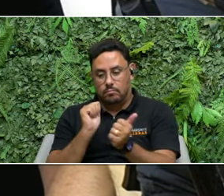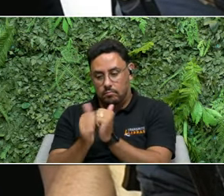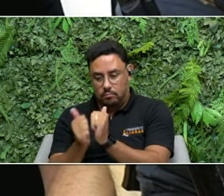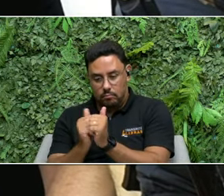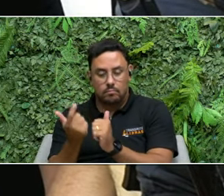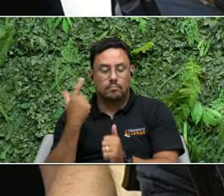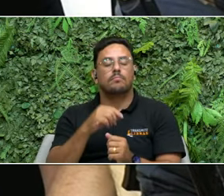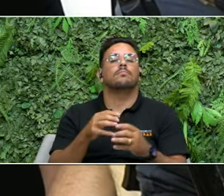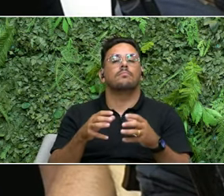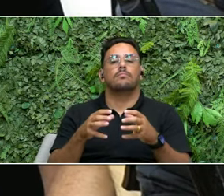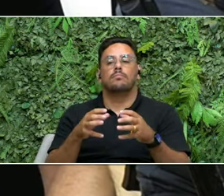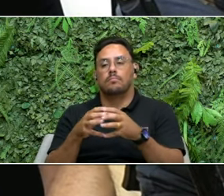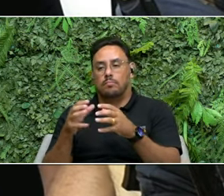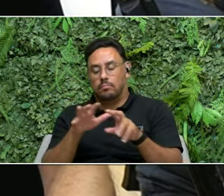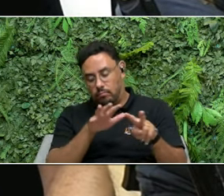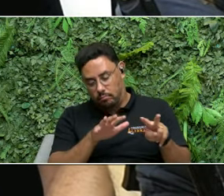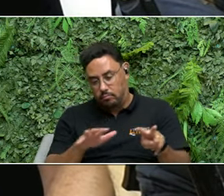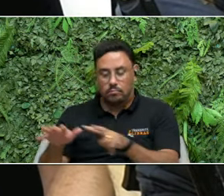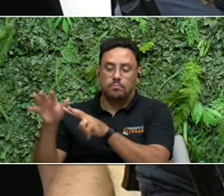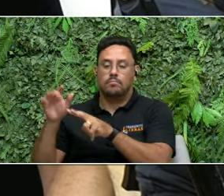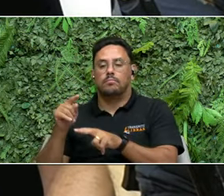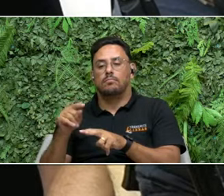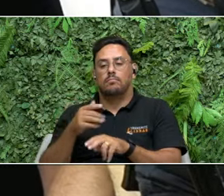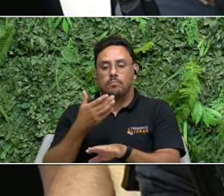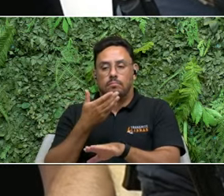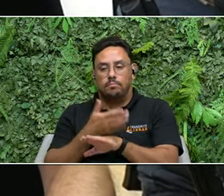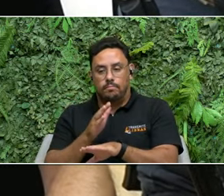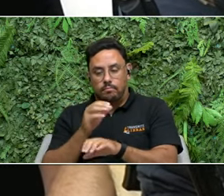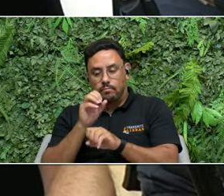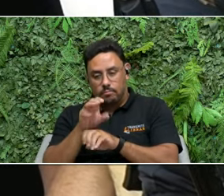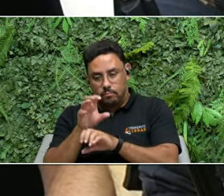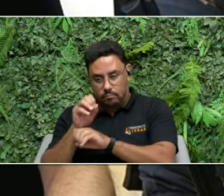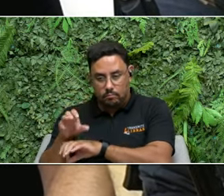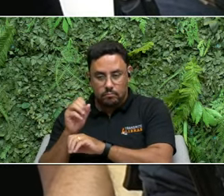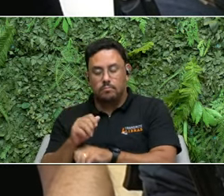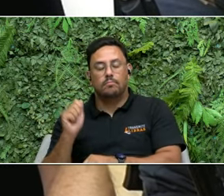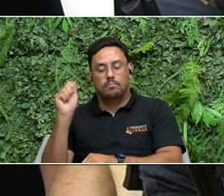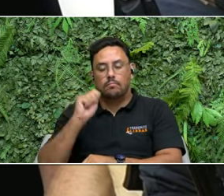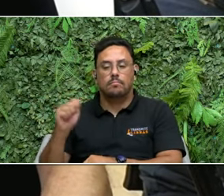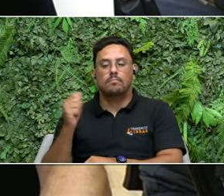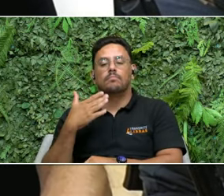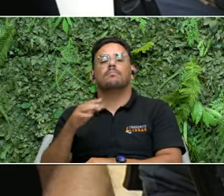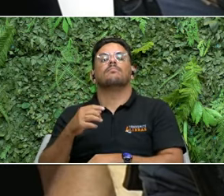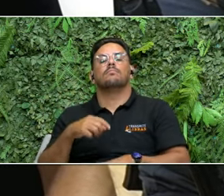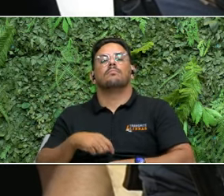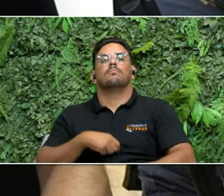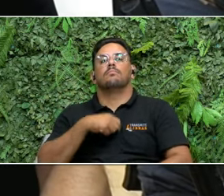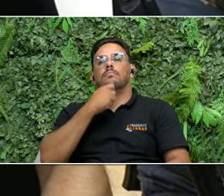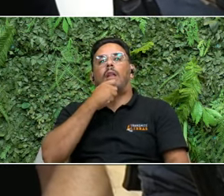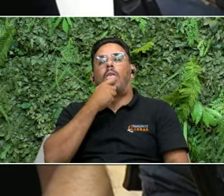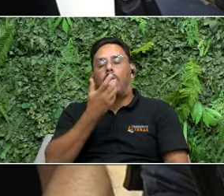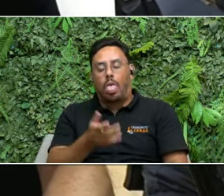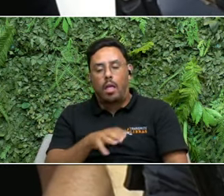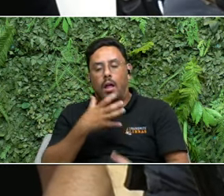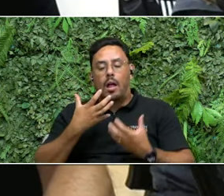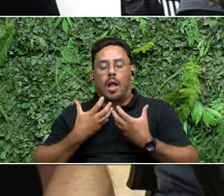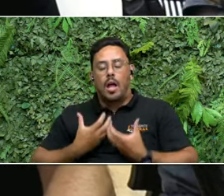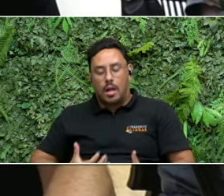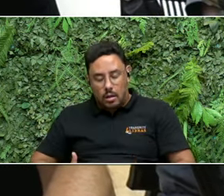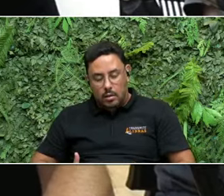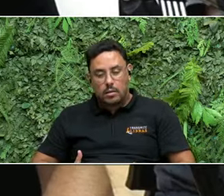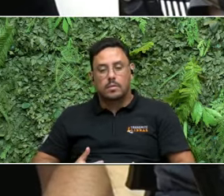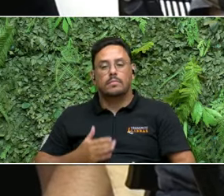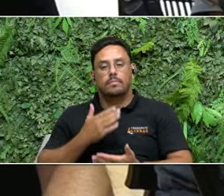esquema intenso do treinador argentino viu botar ali a gravata vermelha para fora no meio segundo tempo